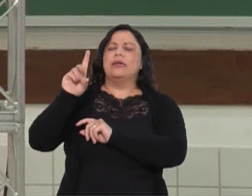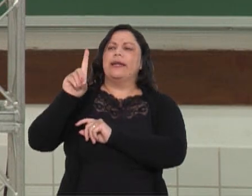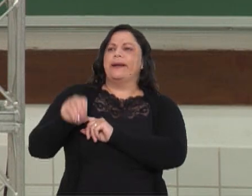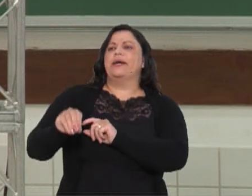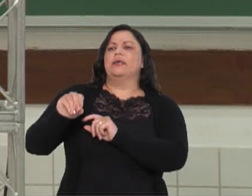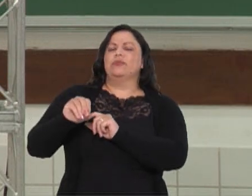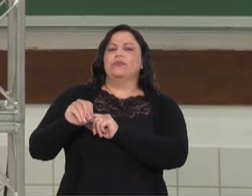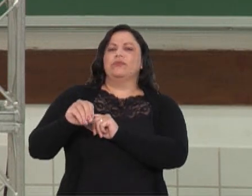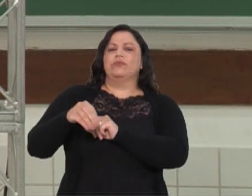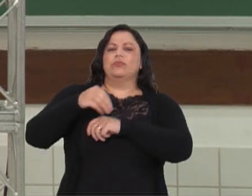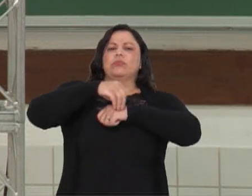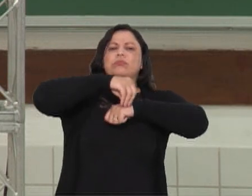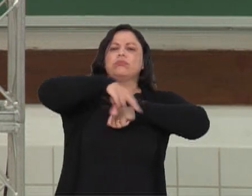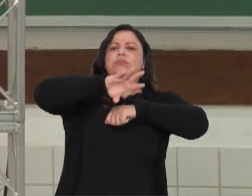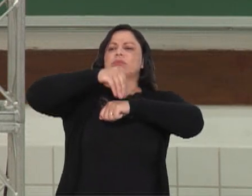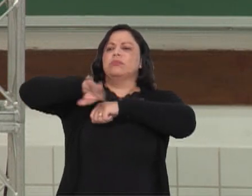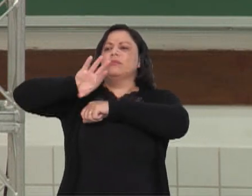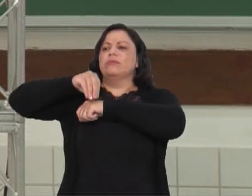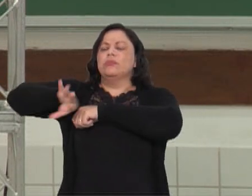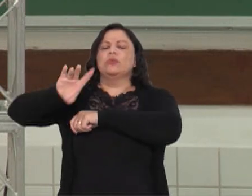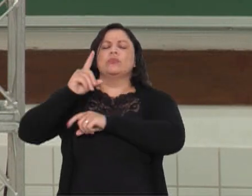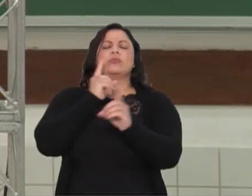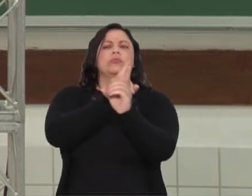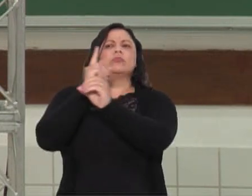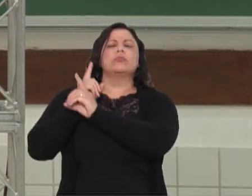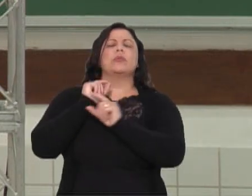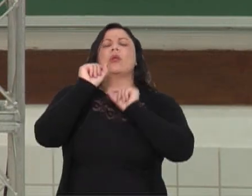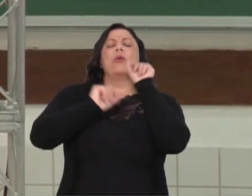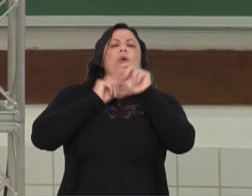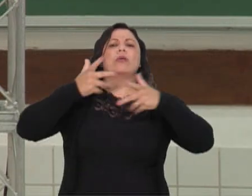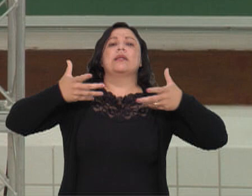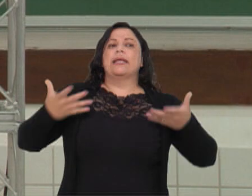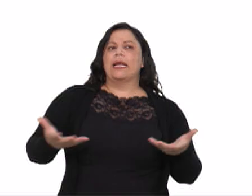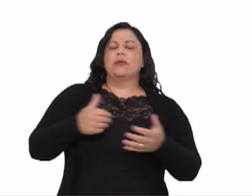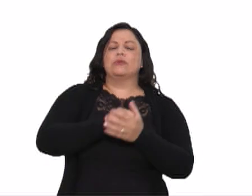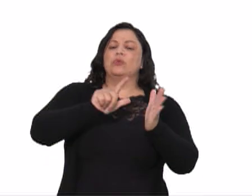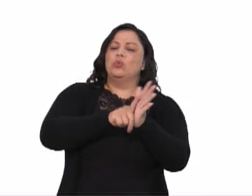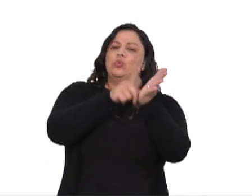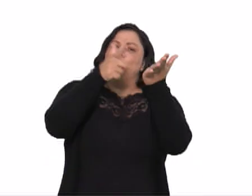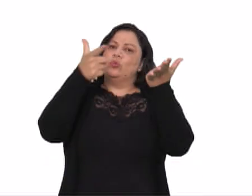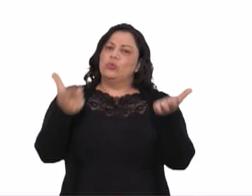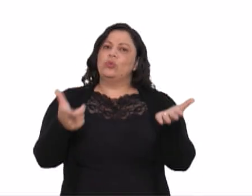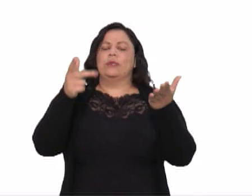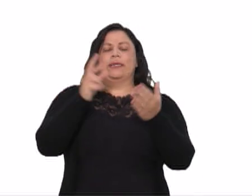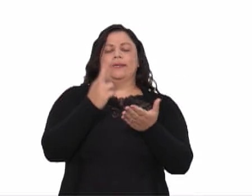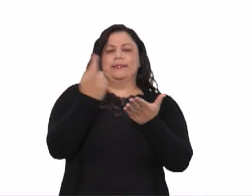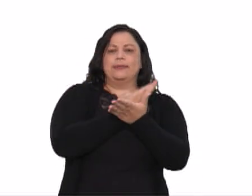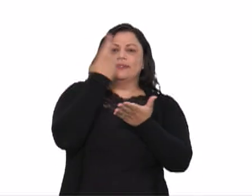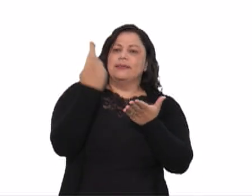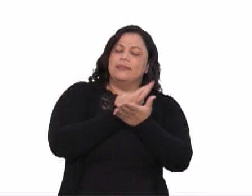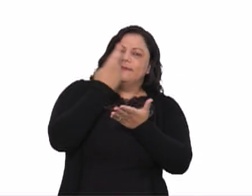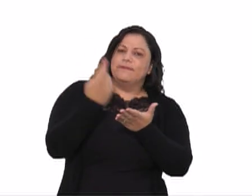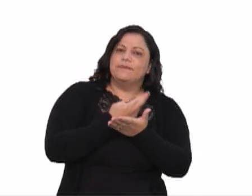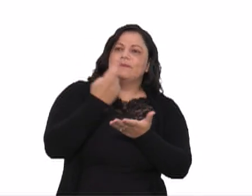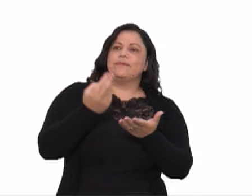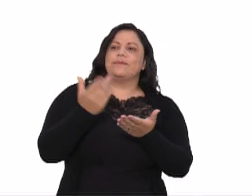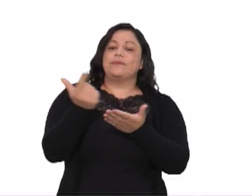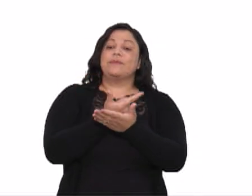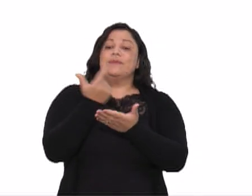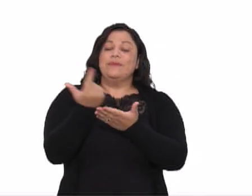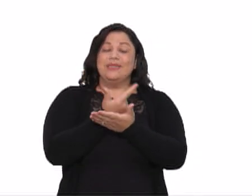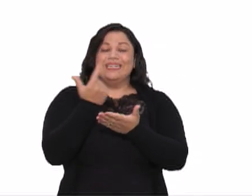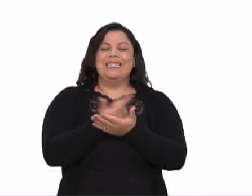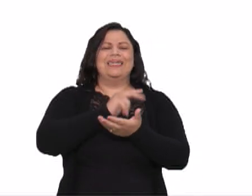transmitido, onde você pode encontrá-lo, né? Então, ele é veiculado em jornais, revistas, livros